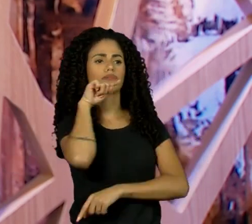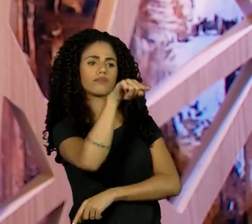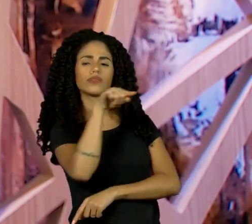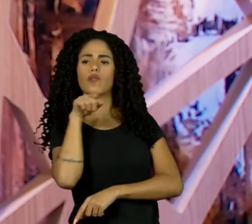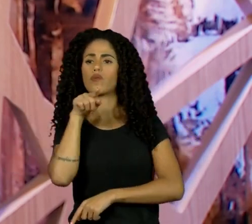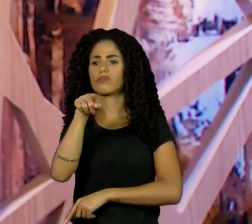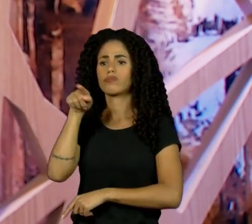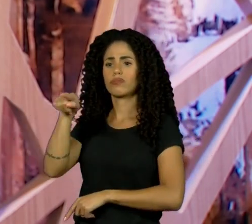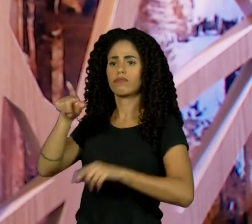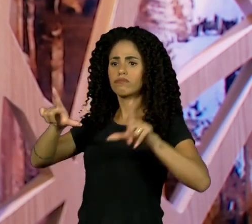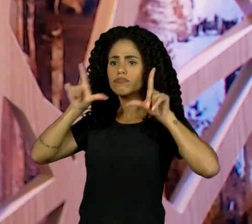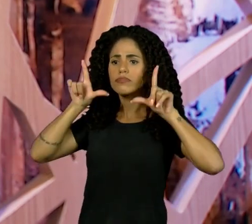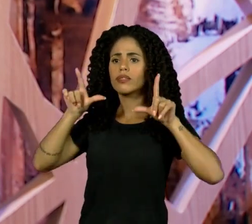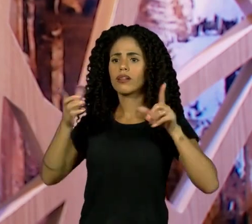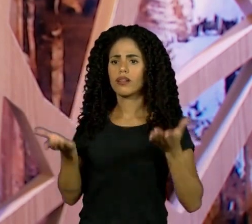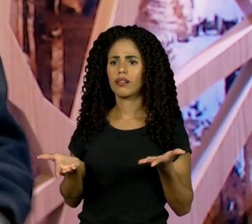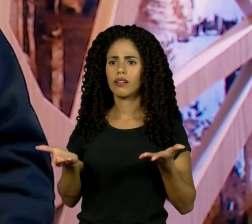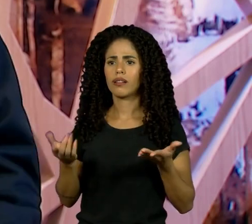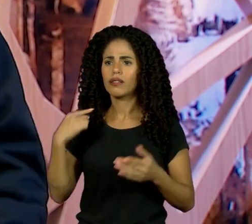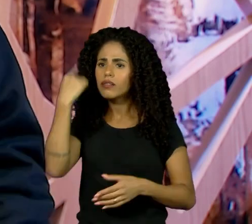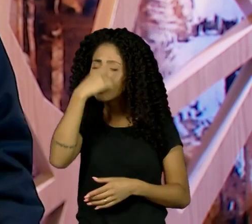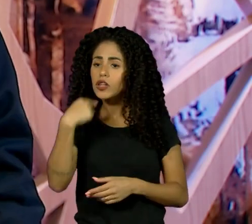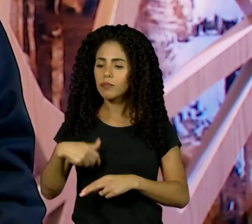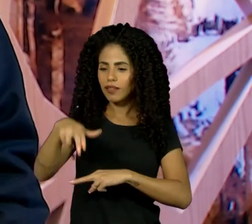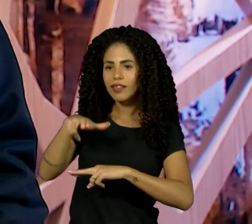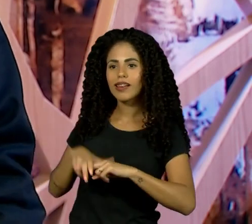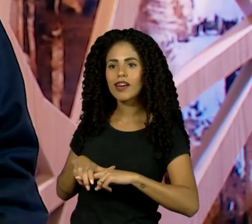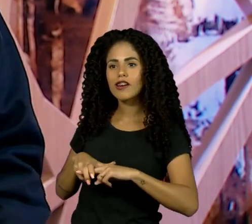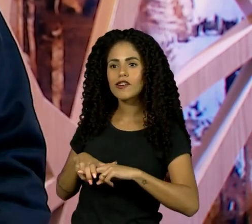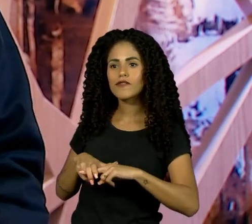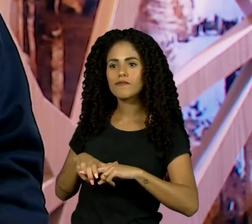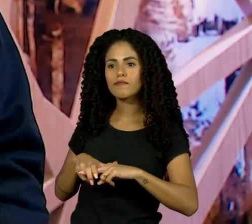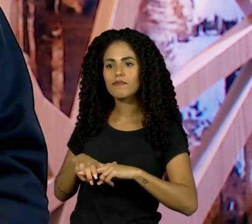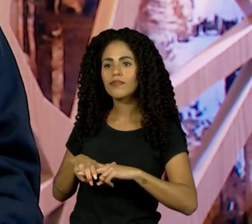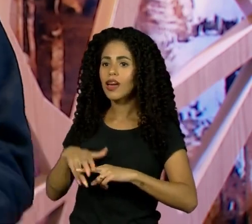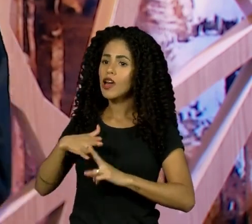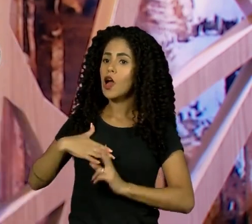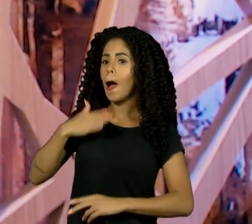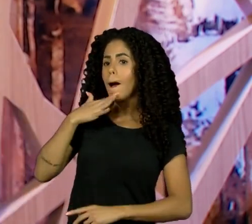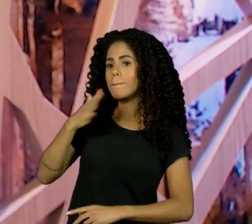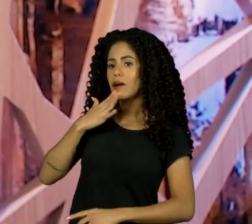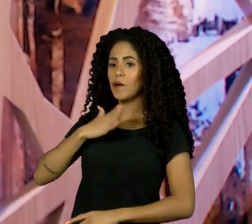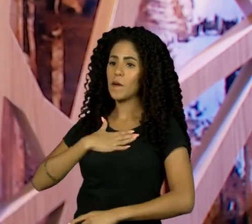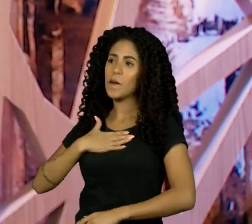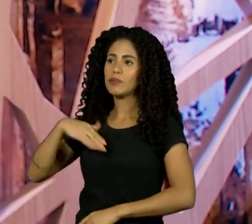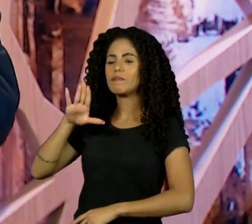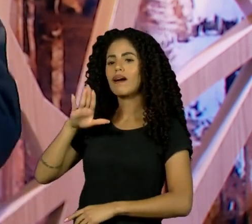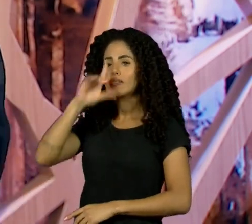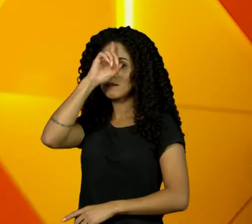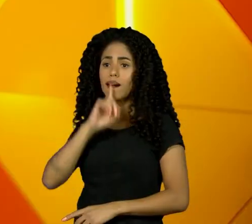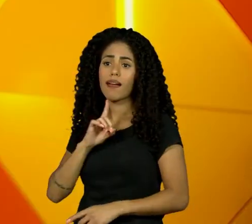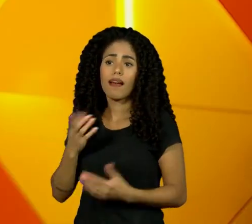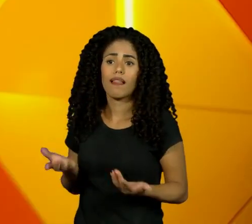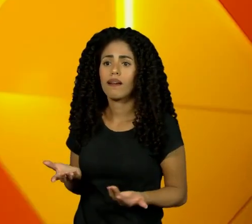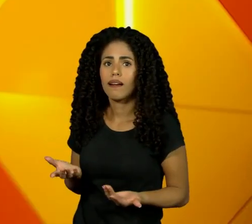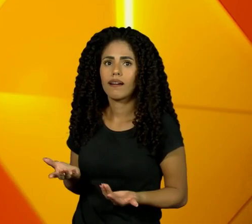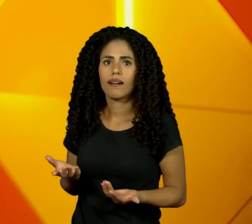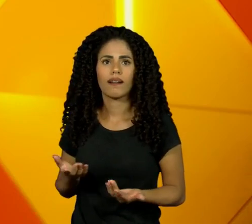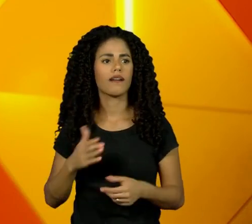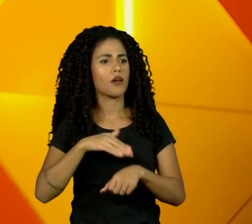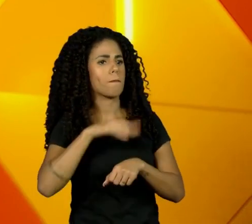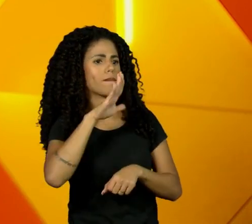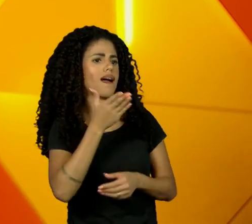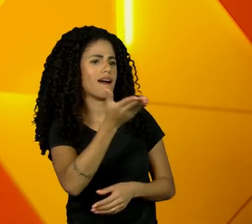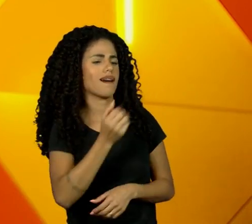Só que eu não sou só isso. Eu quero também sentar na cadeira e falar que a minha cor favorita é amarela. Eu não quero só ficar falando que... Você é muito mais